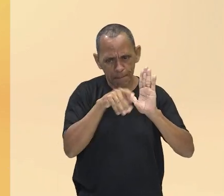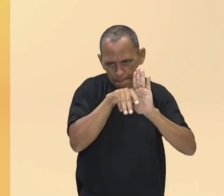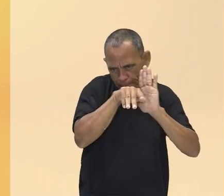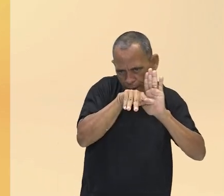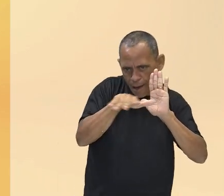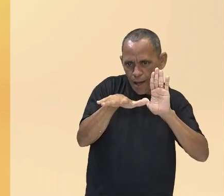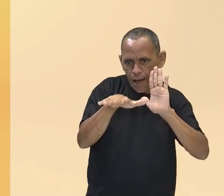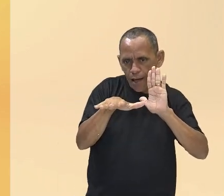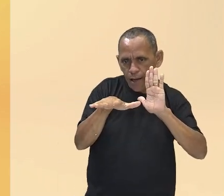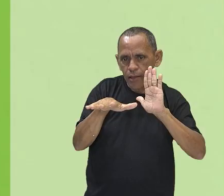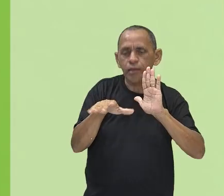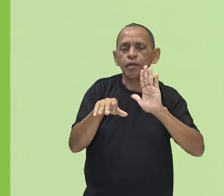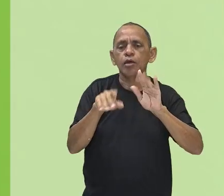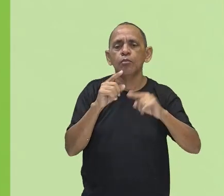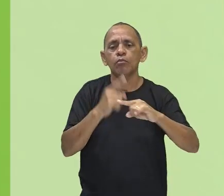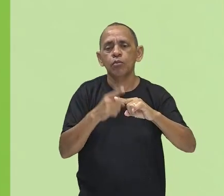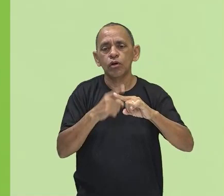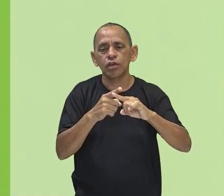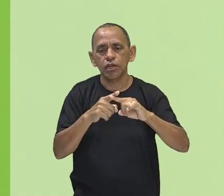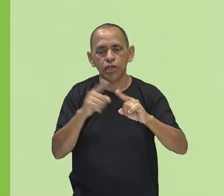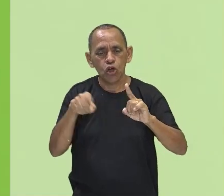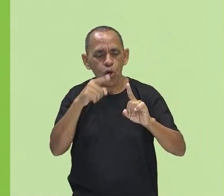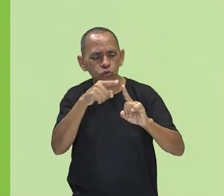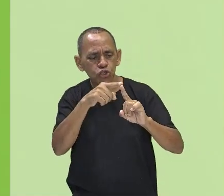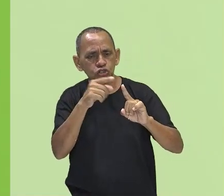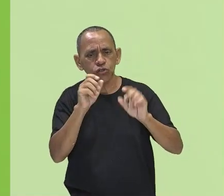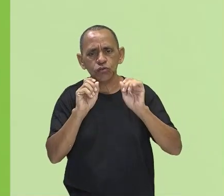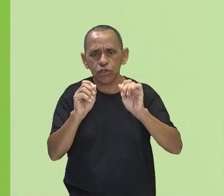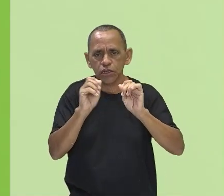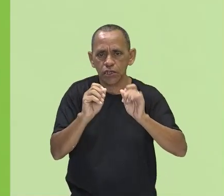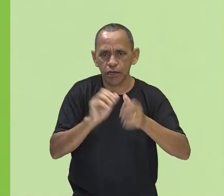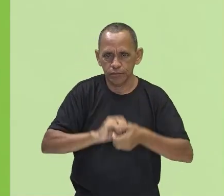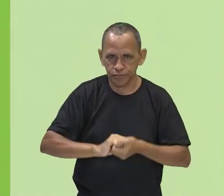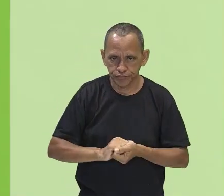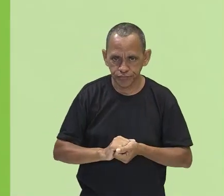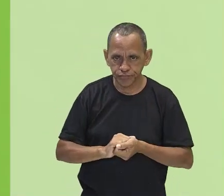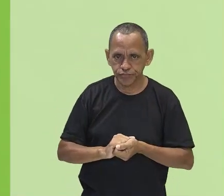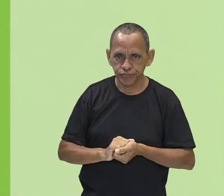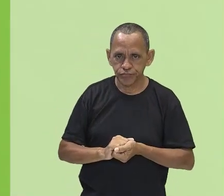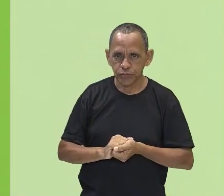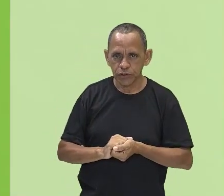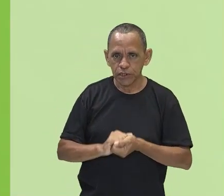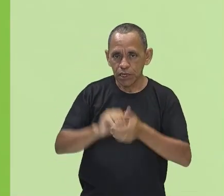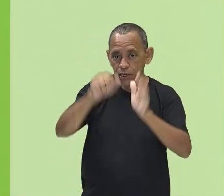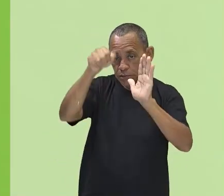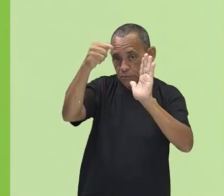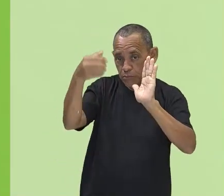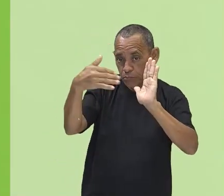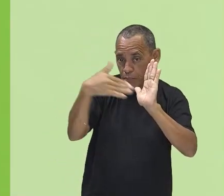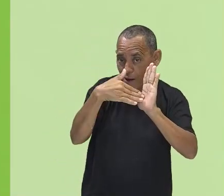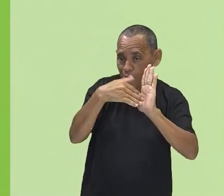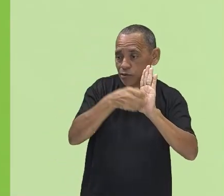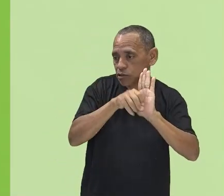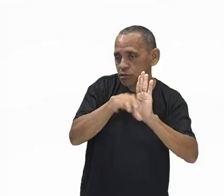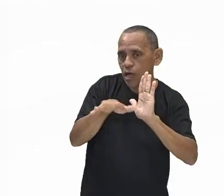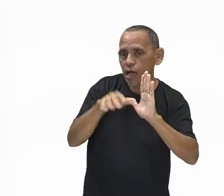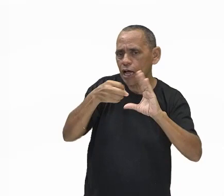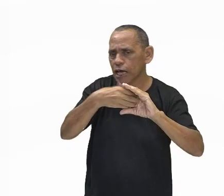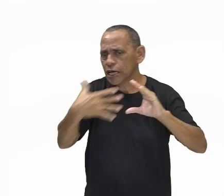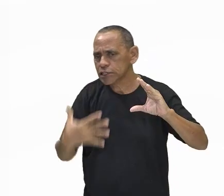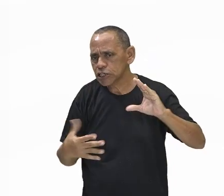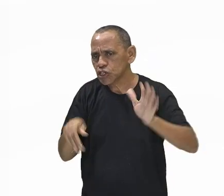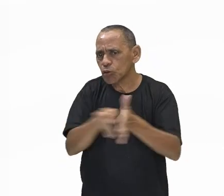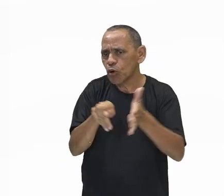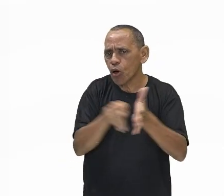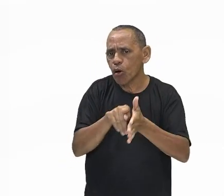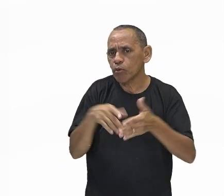bem? Essa é a lente divergente. E, professor, quais são as características dessa lente divergente? Olha só.